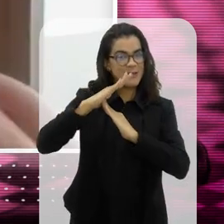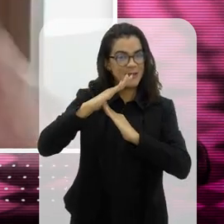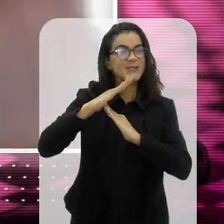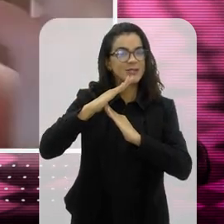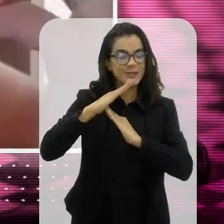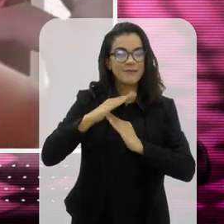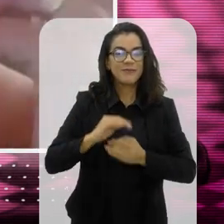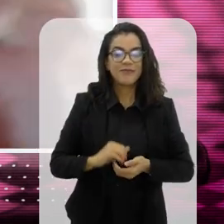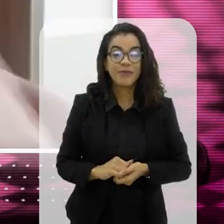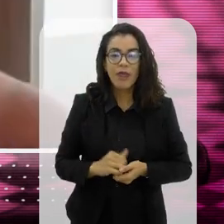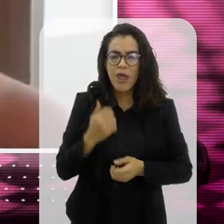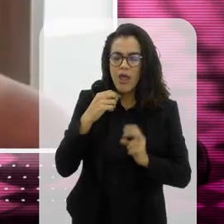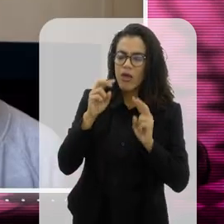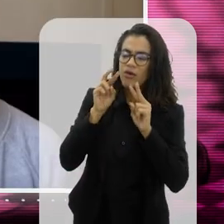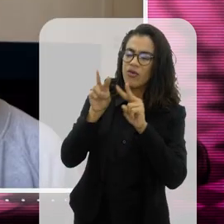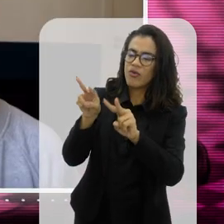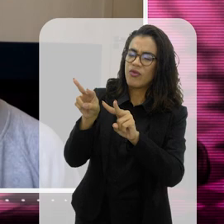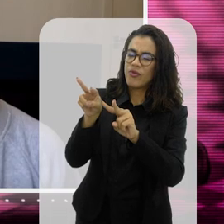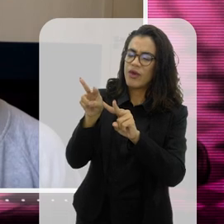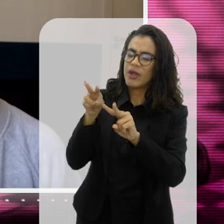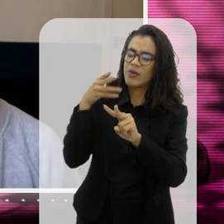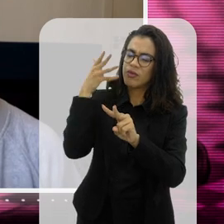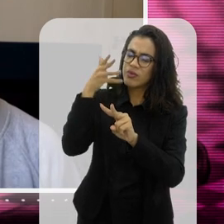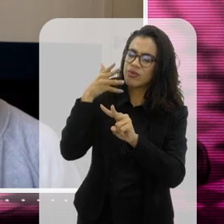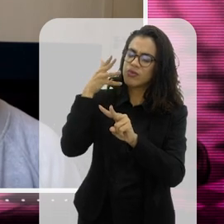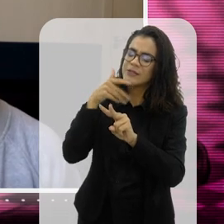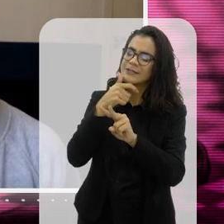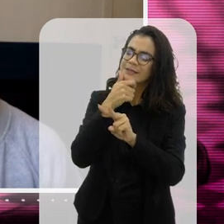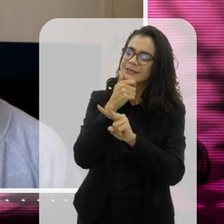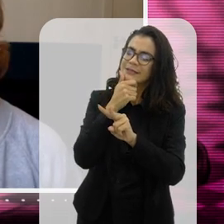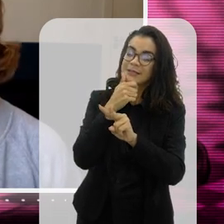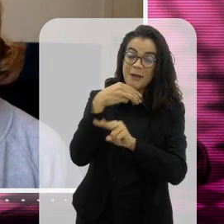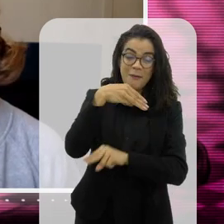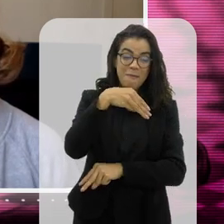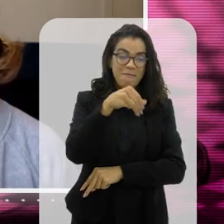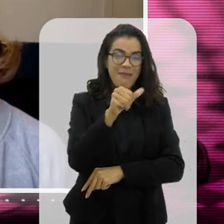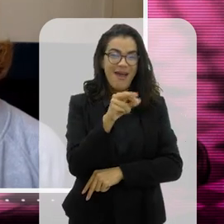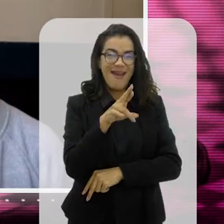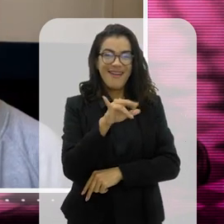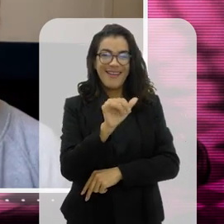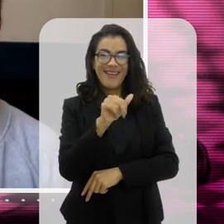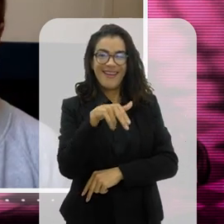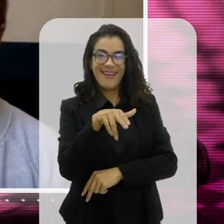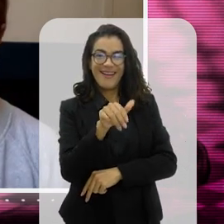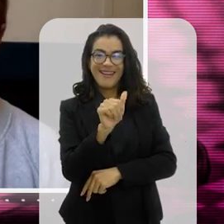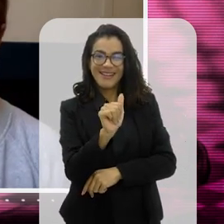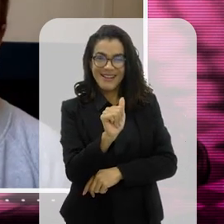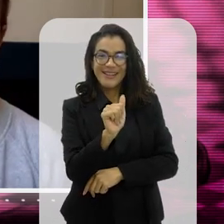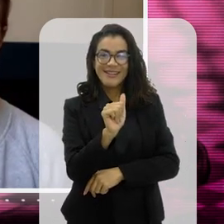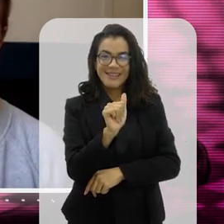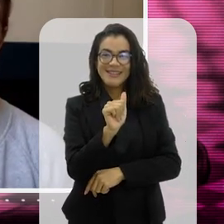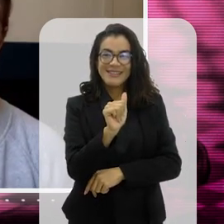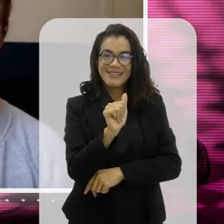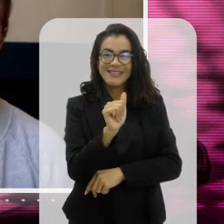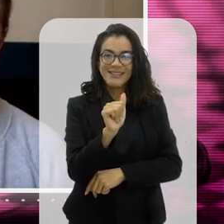nossa, na minha avaliação. Eu vendo você falar, Denise, e observando aqui a Mariana, né?